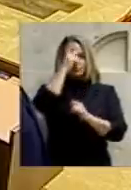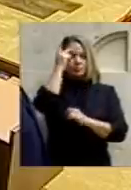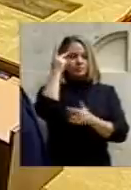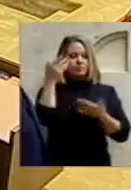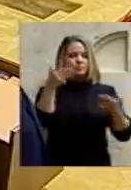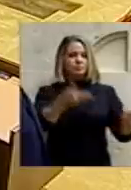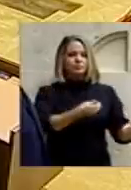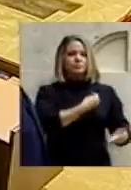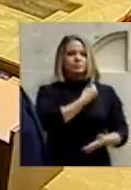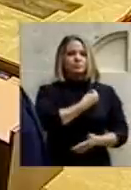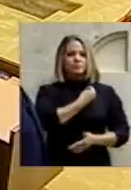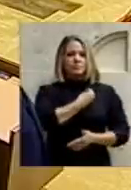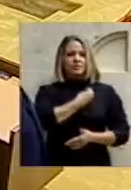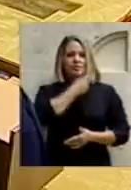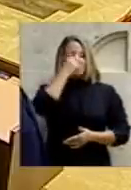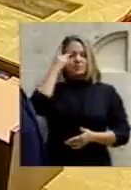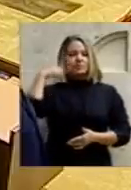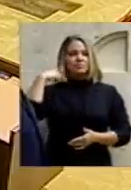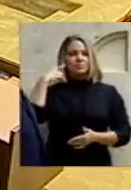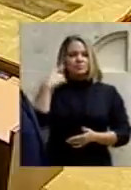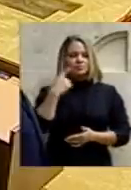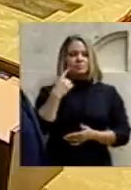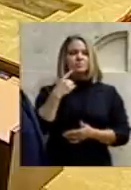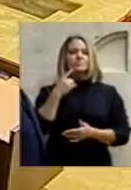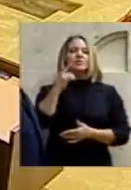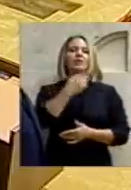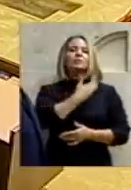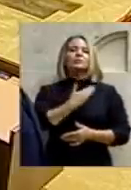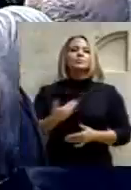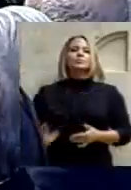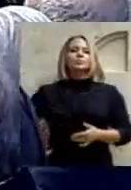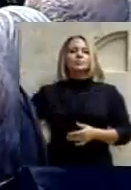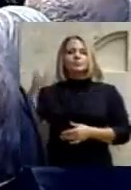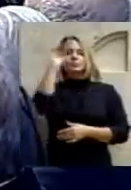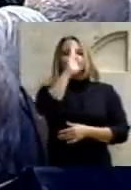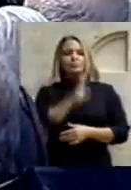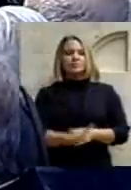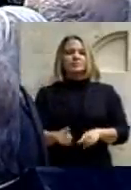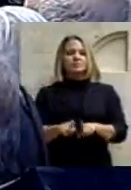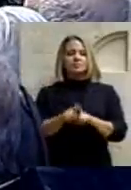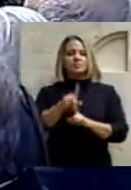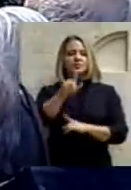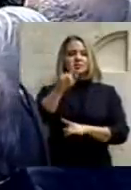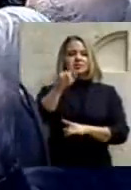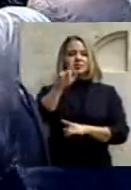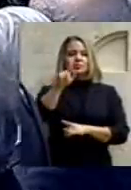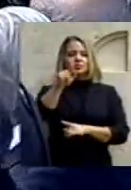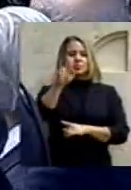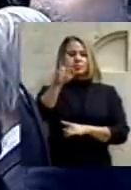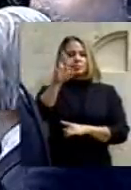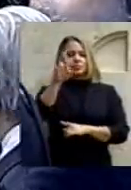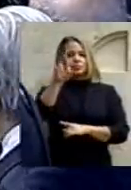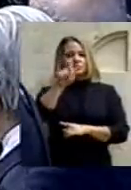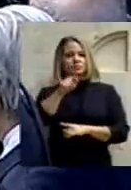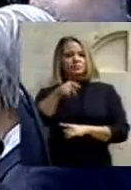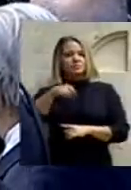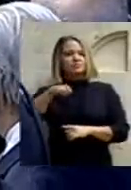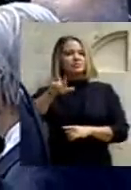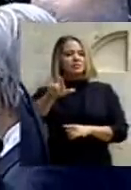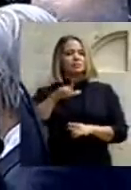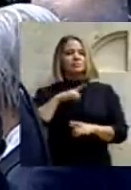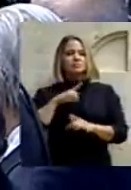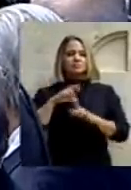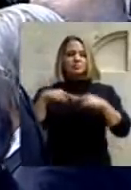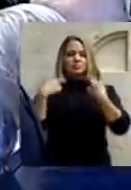senhor Procurador-Geral da República, Dr. Roberto Monteiro Gurgel Santos, em sessão solene, sob